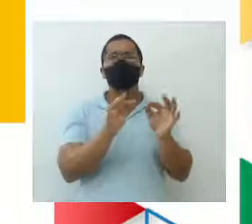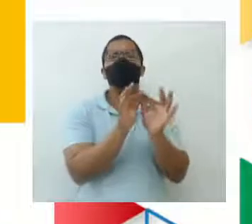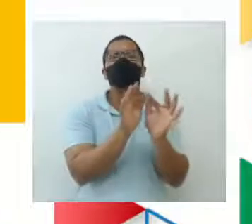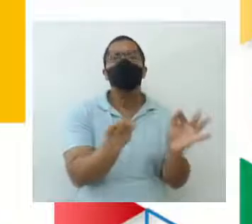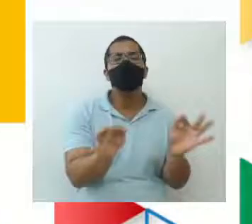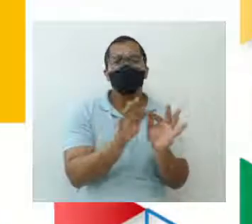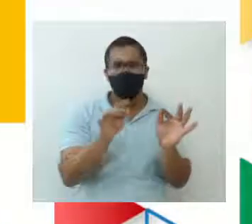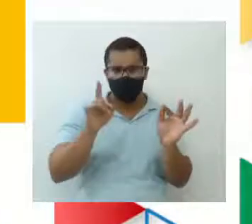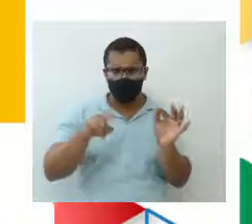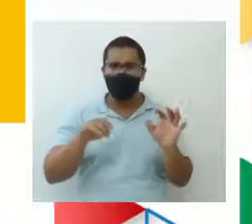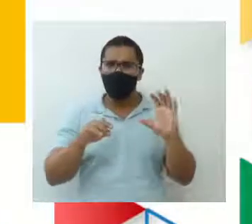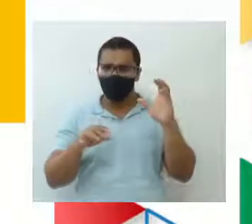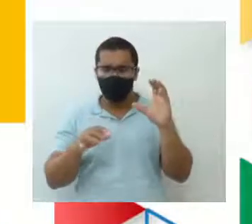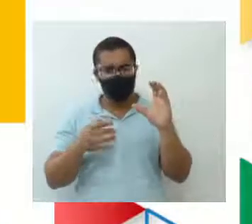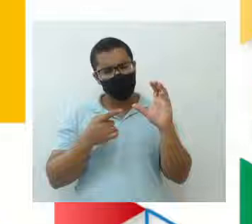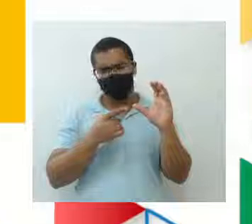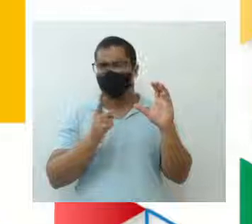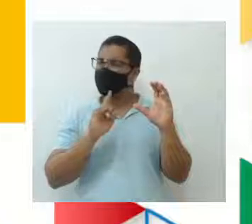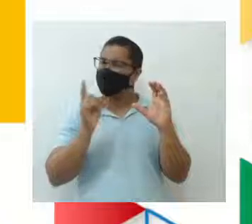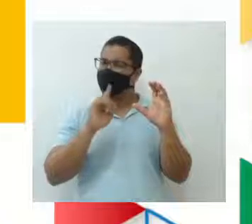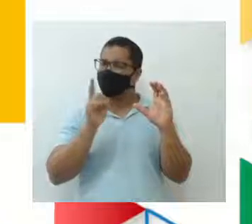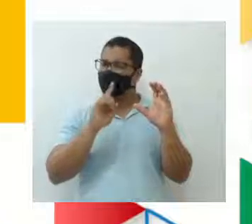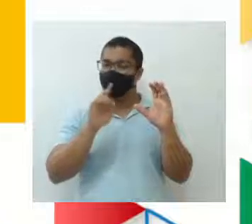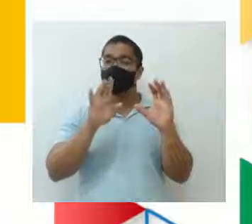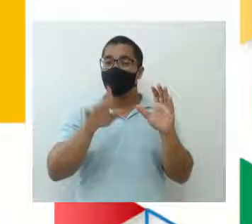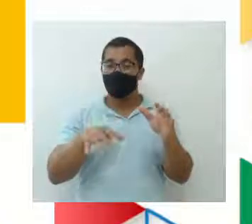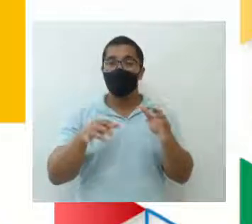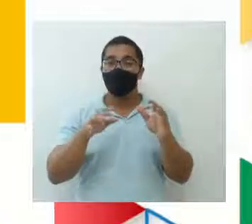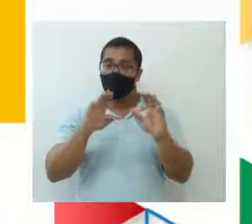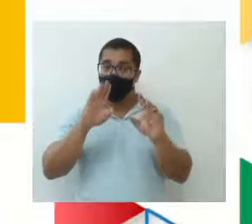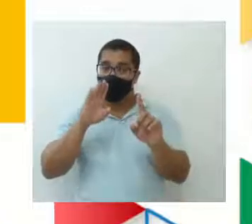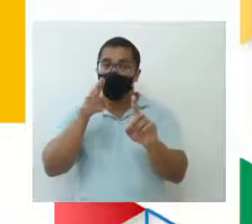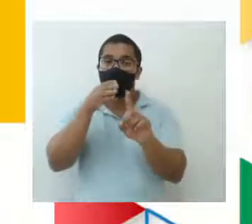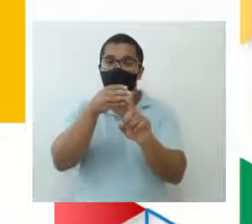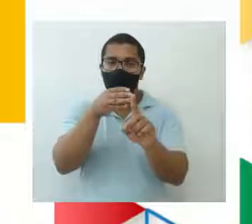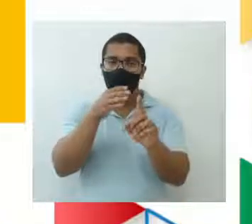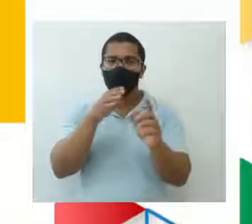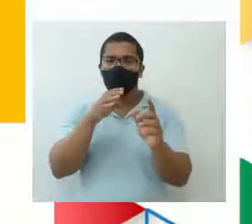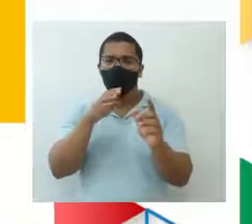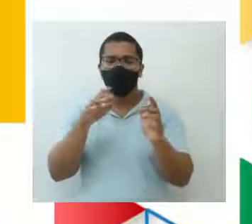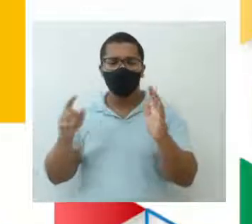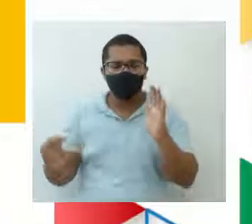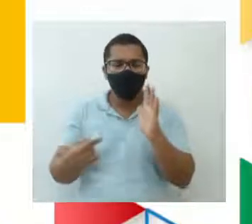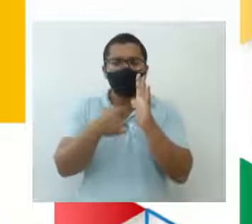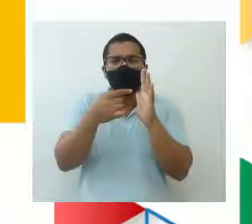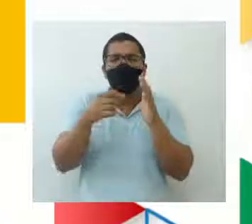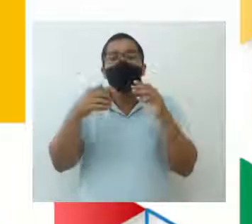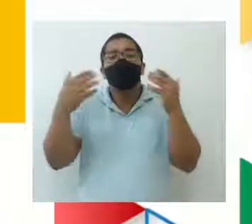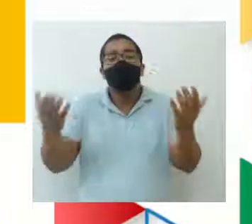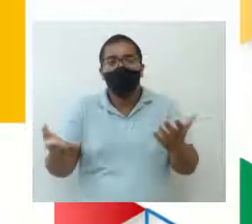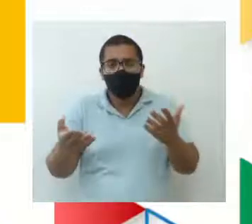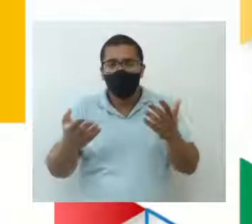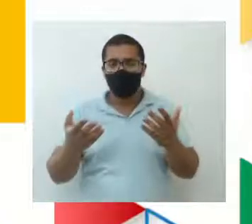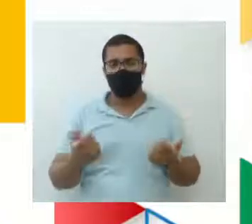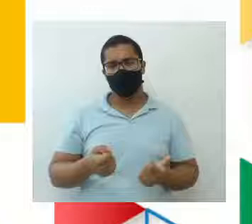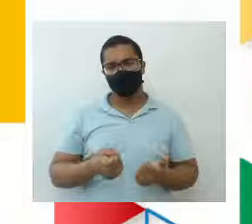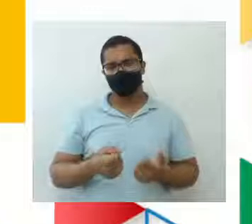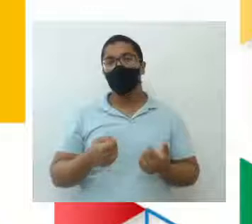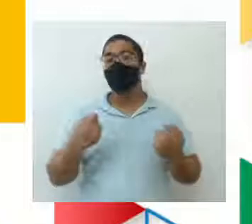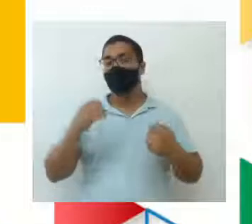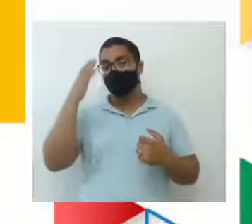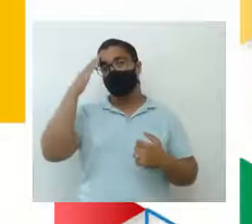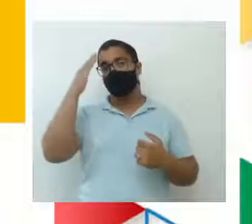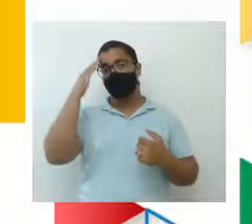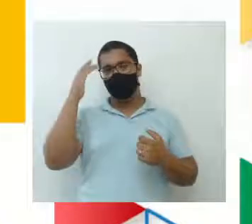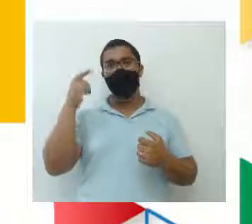possui uma intencionalidade. Veja sempre essa crítica, como era era concebida a